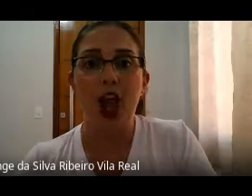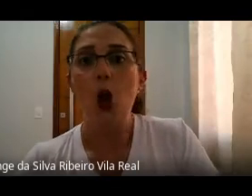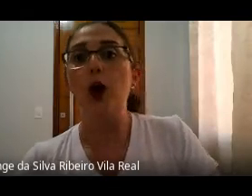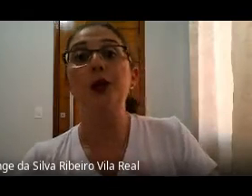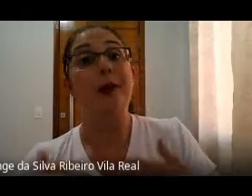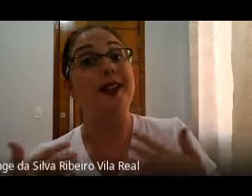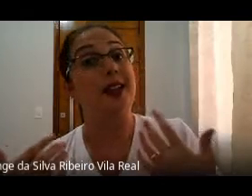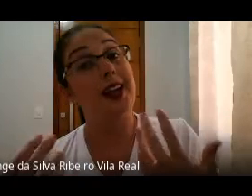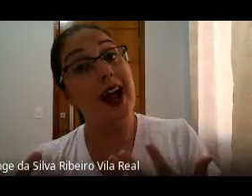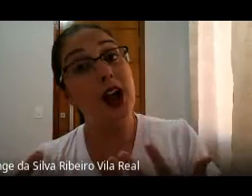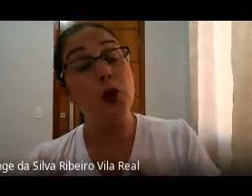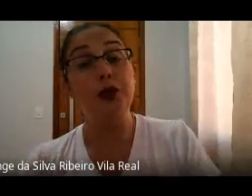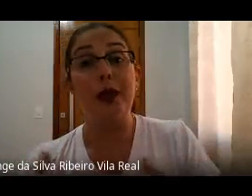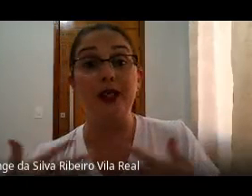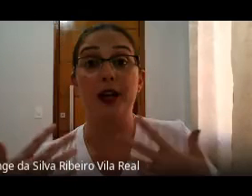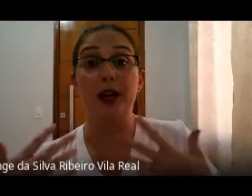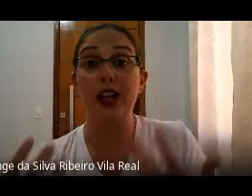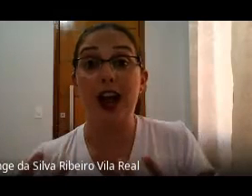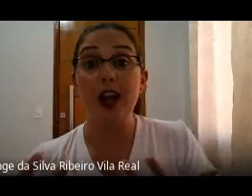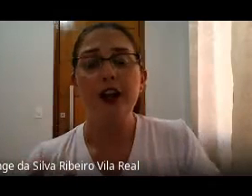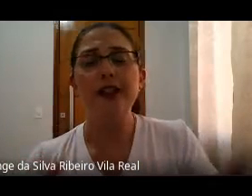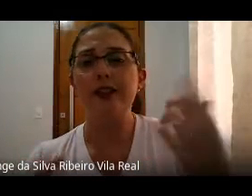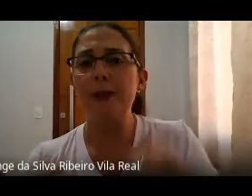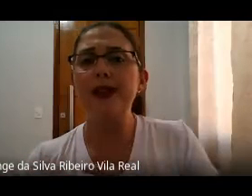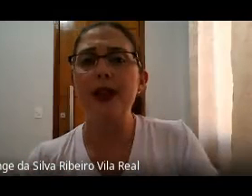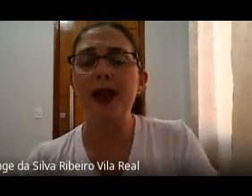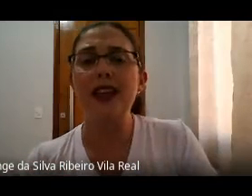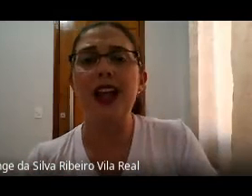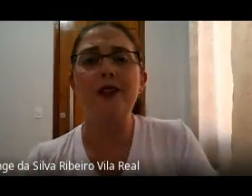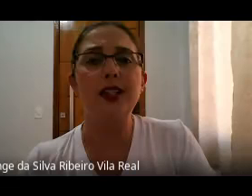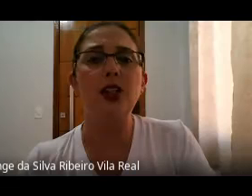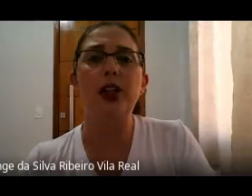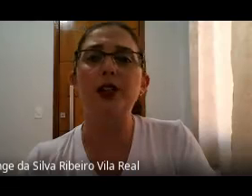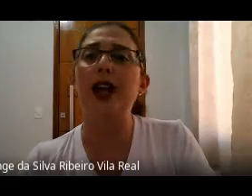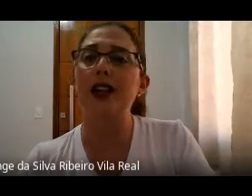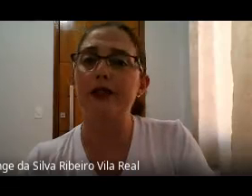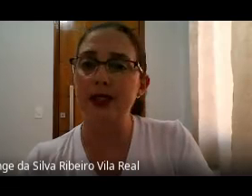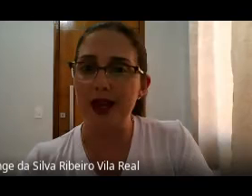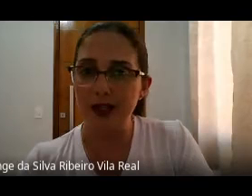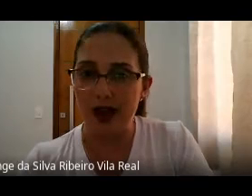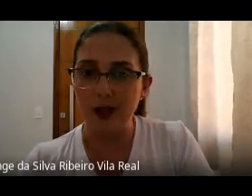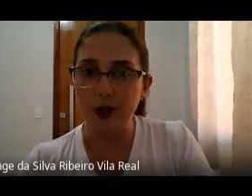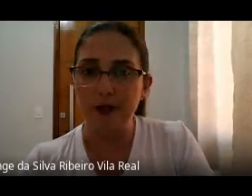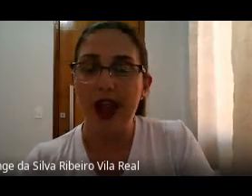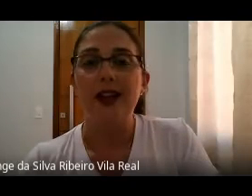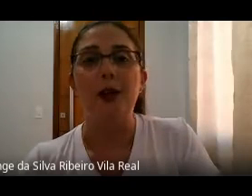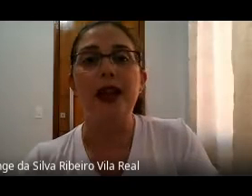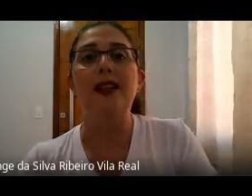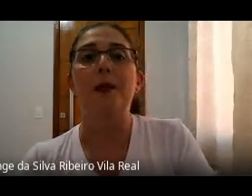comunicação. Quanto mais treinar, quanto mais praticar, você vai perceber que ela vai se tornando cada vez mais